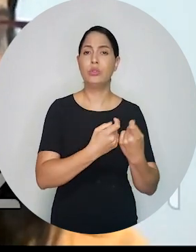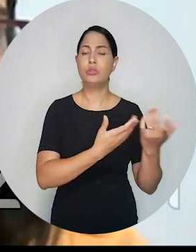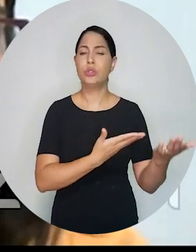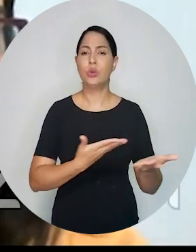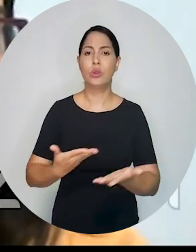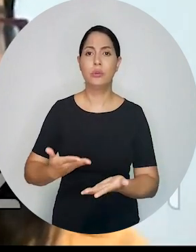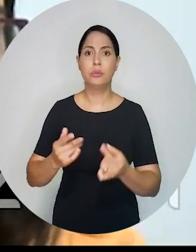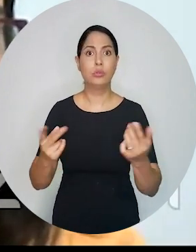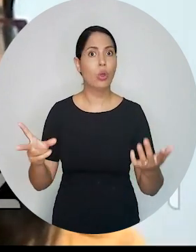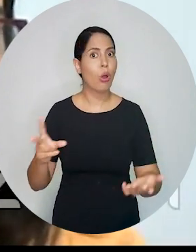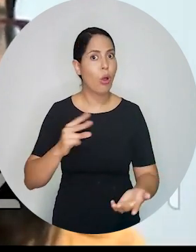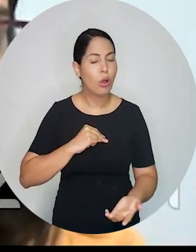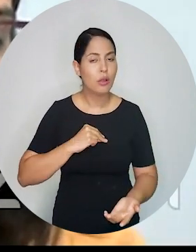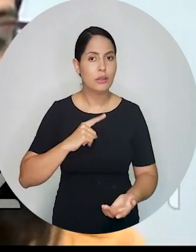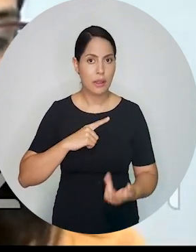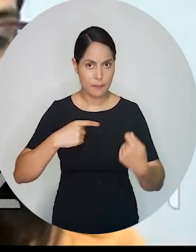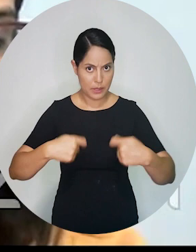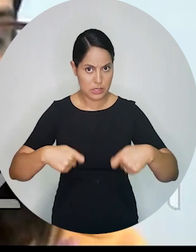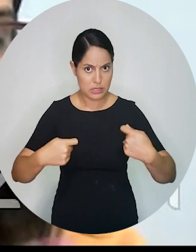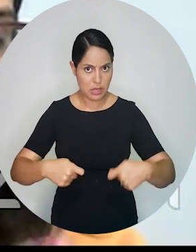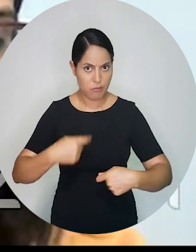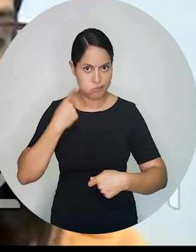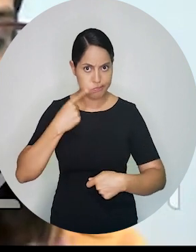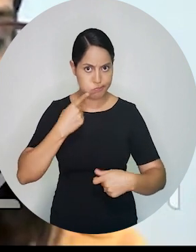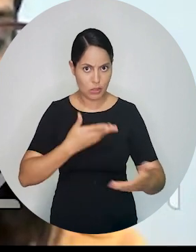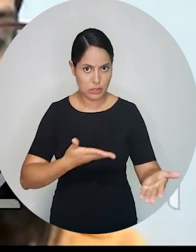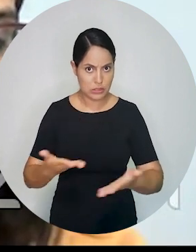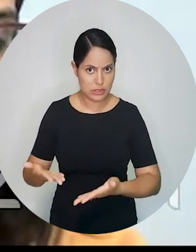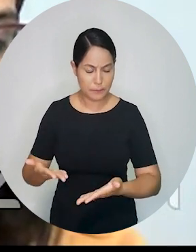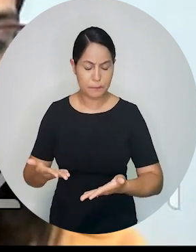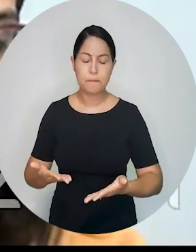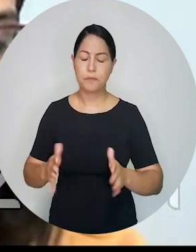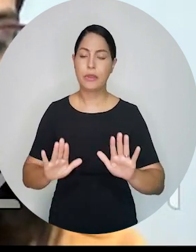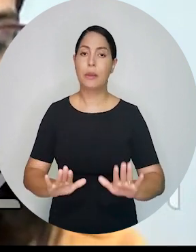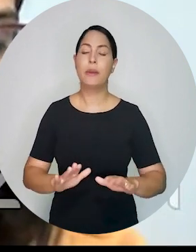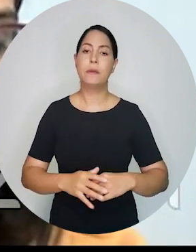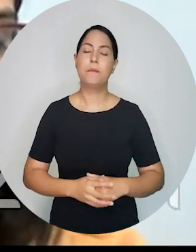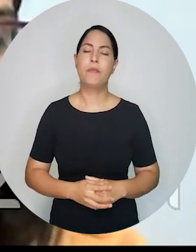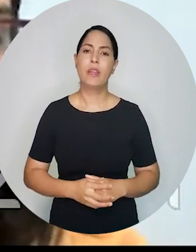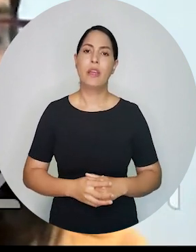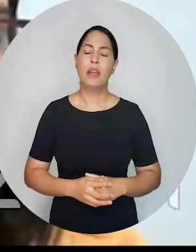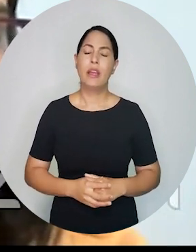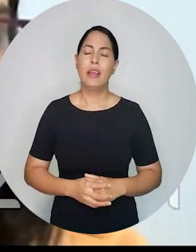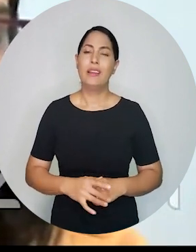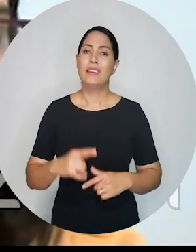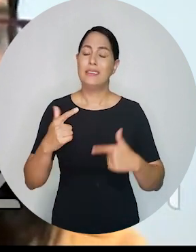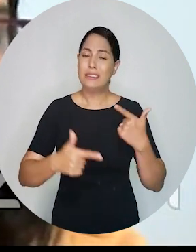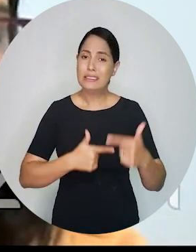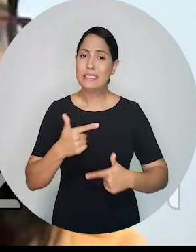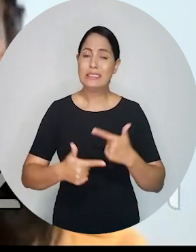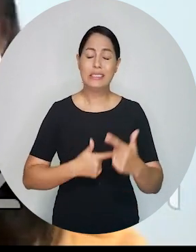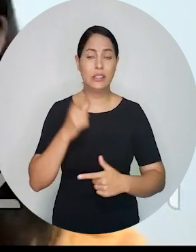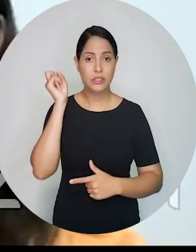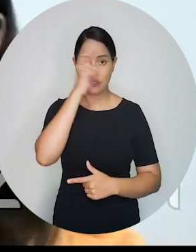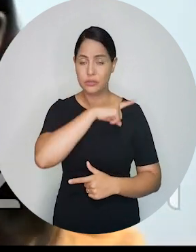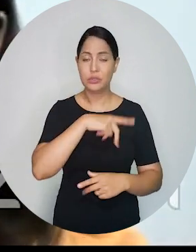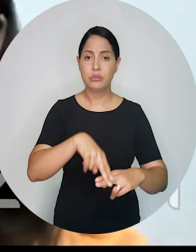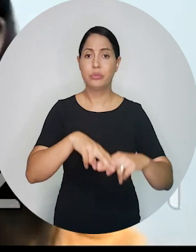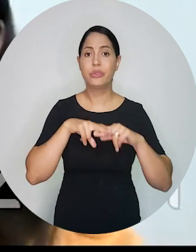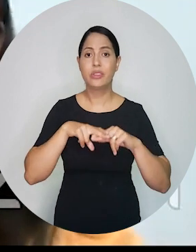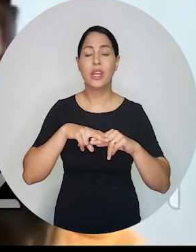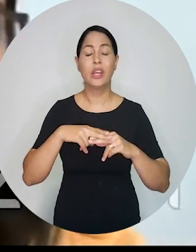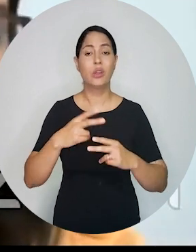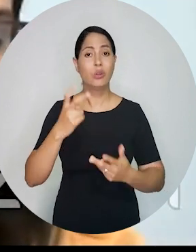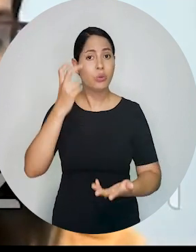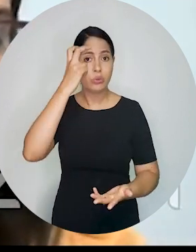foi? Eu precisava trazer advogado? Né? Foi bem difícil um trabalho, porque é cultural.